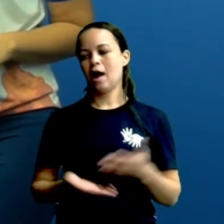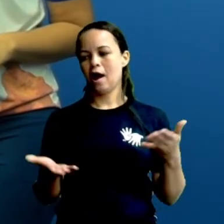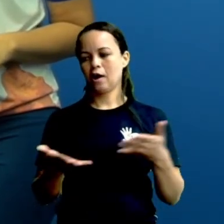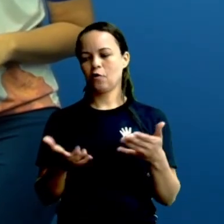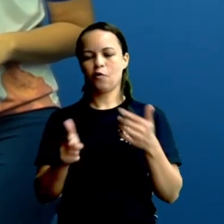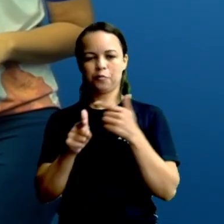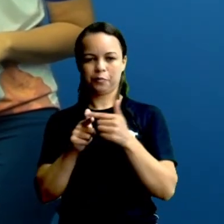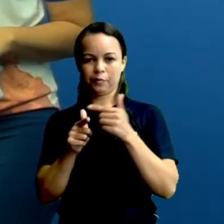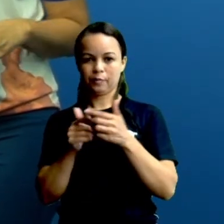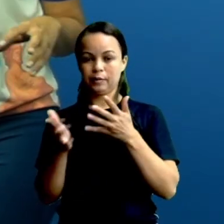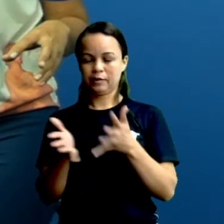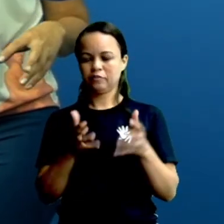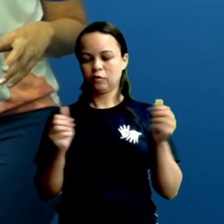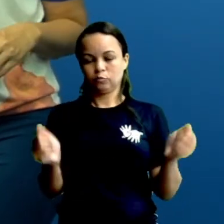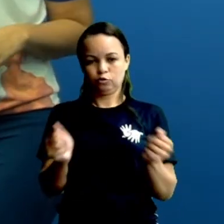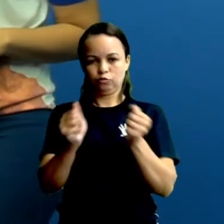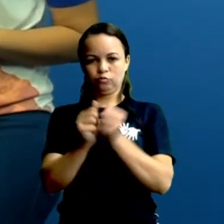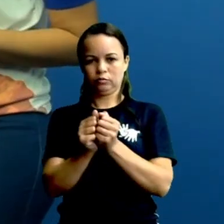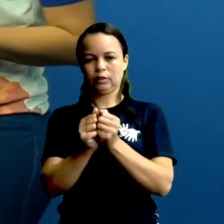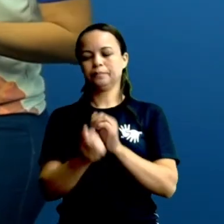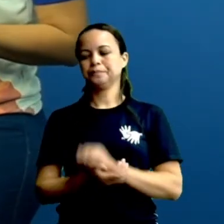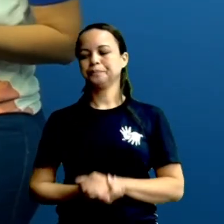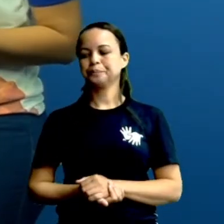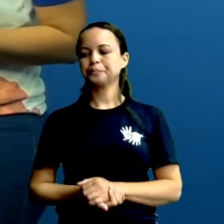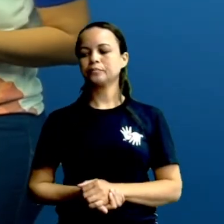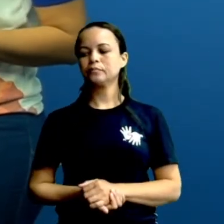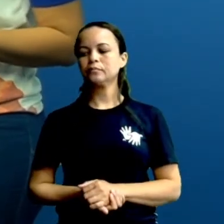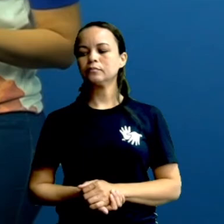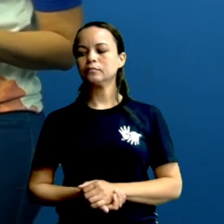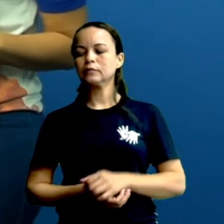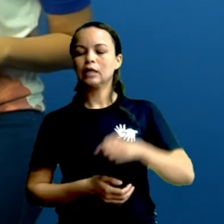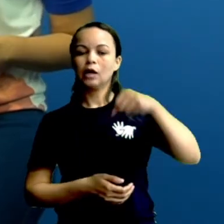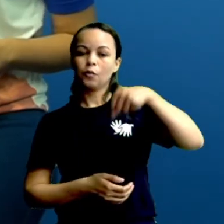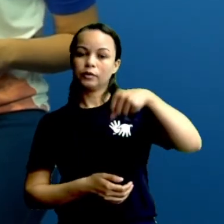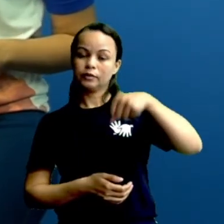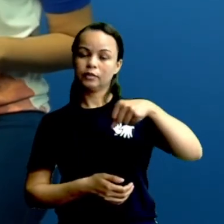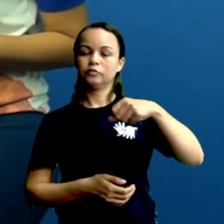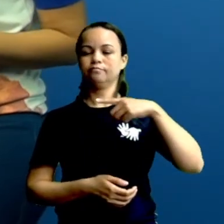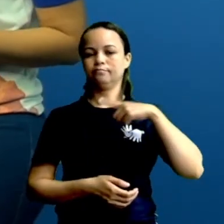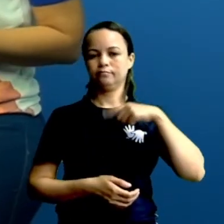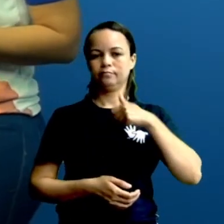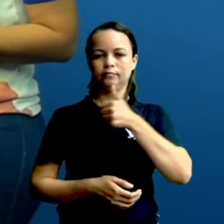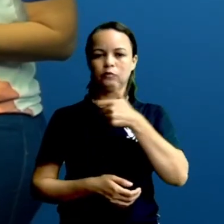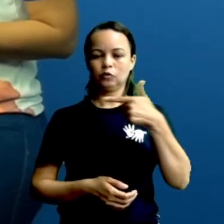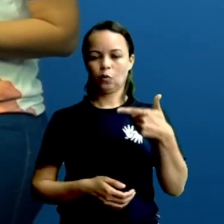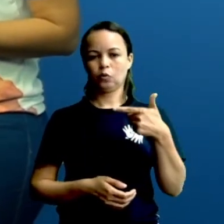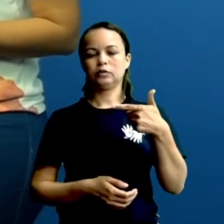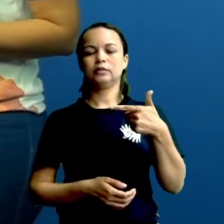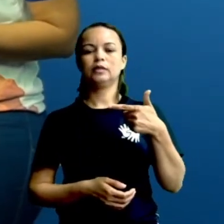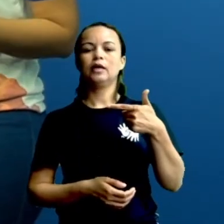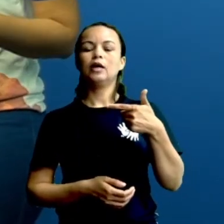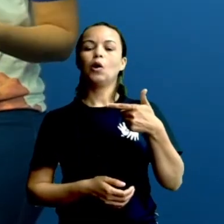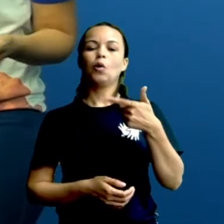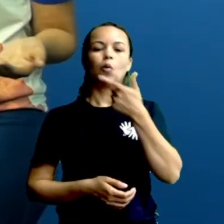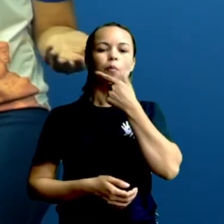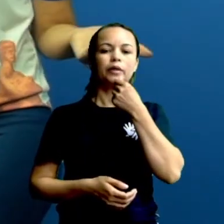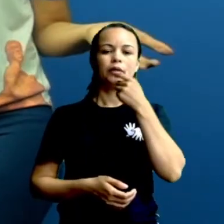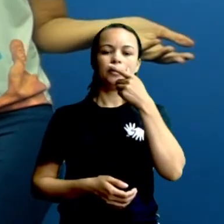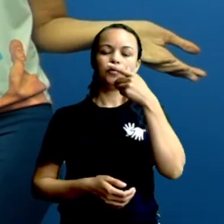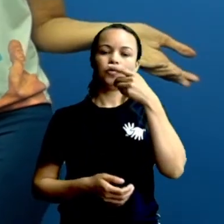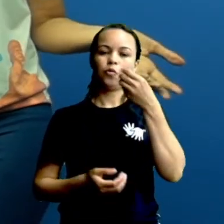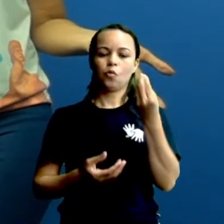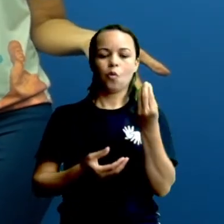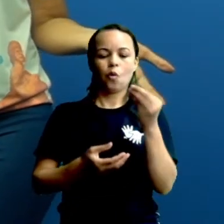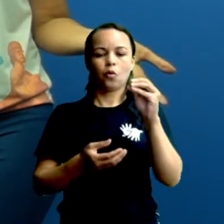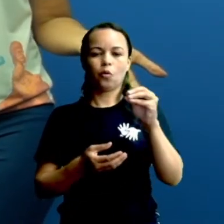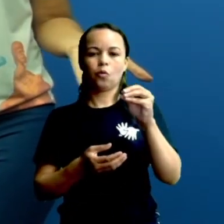nosso probleminha, né? Vamos juntar tudinho. Em uma cesta havia 12 ovos, Paulo colocou mais 11. Quantos